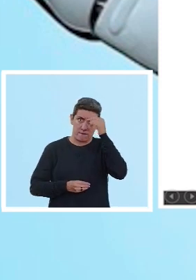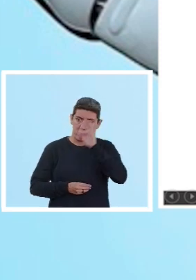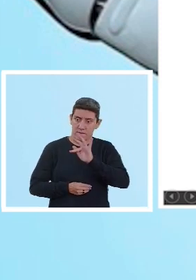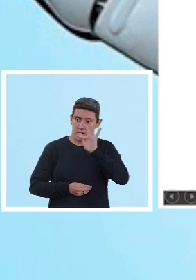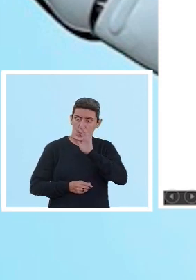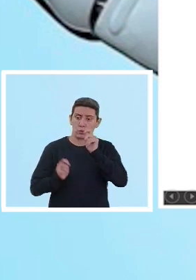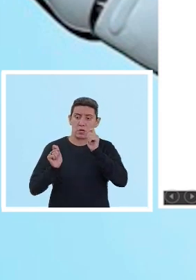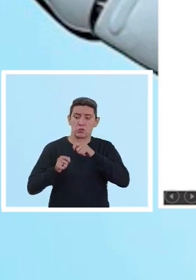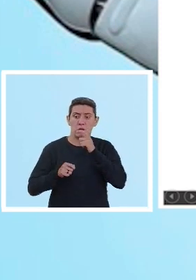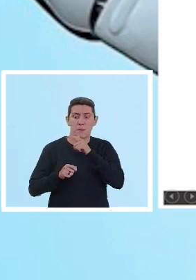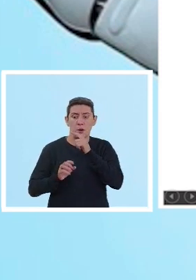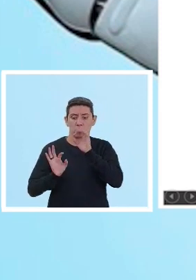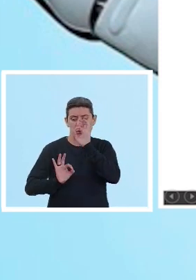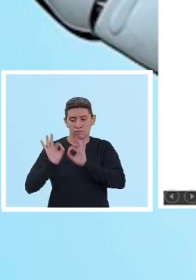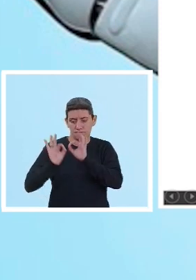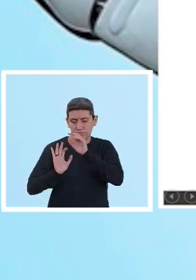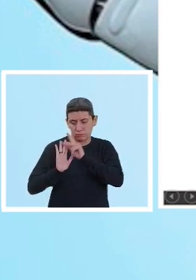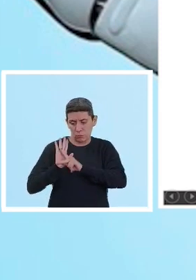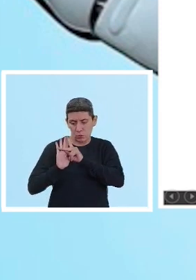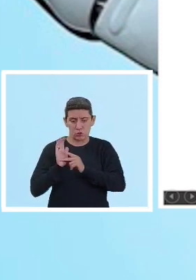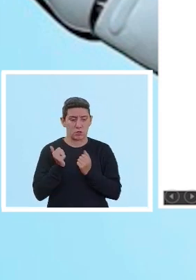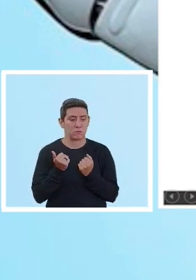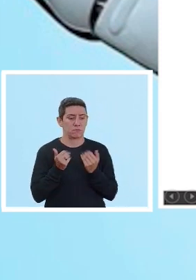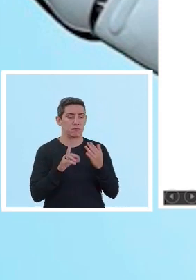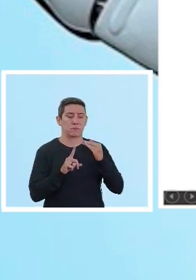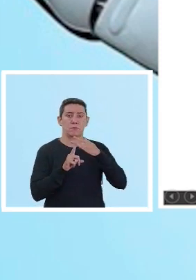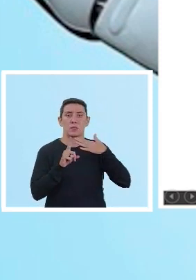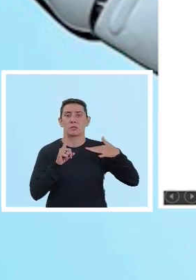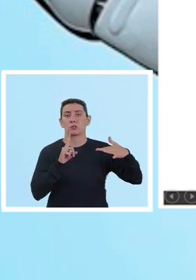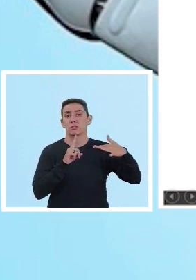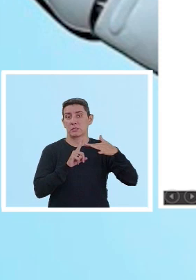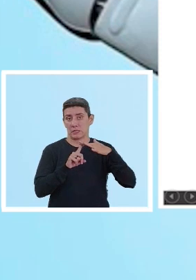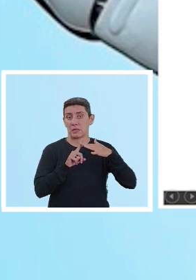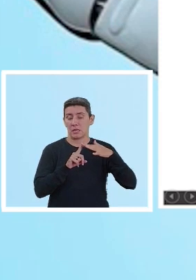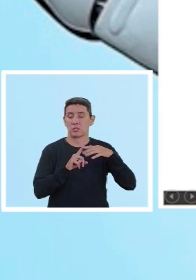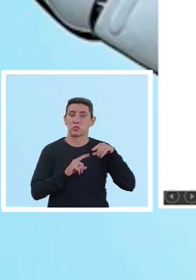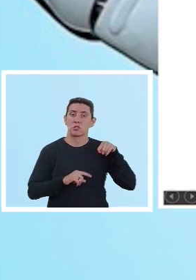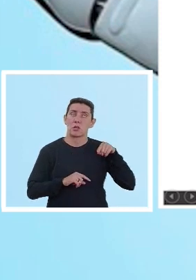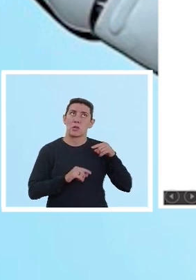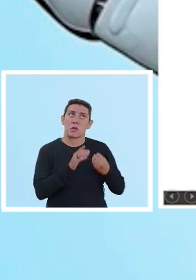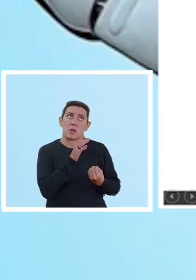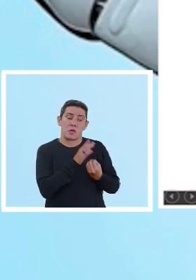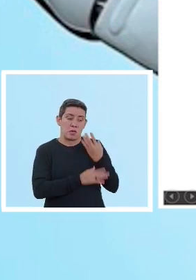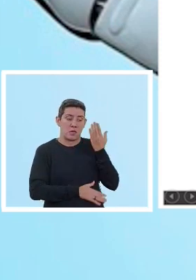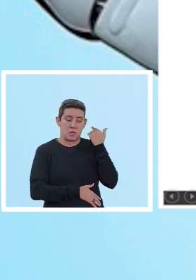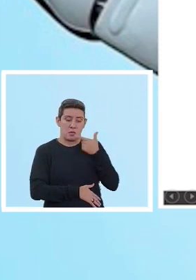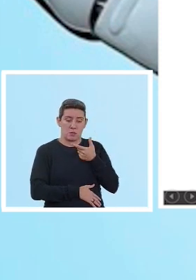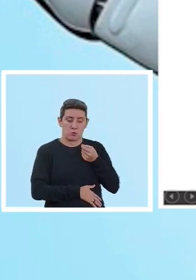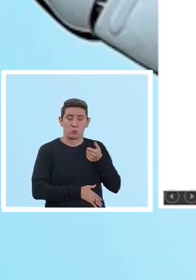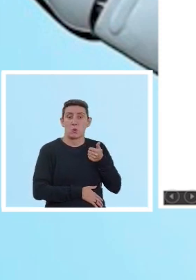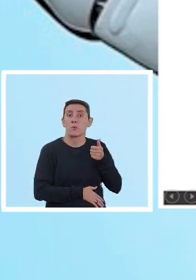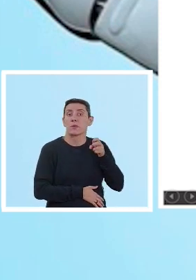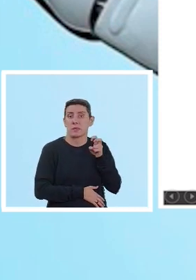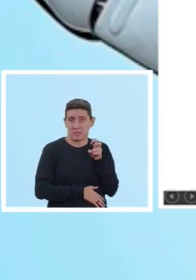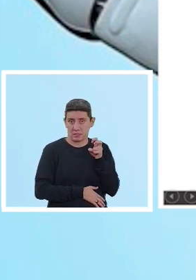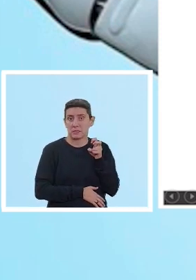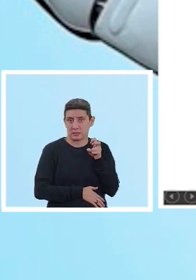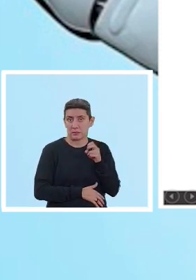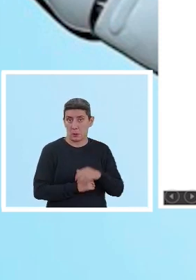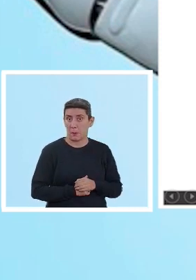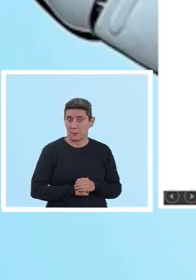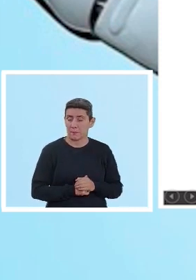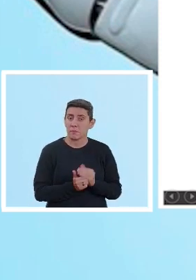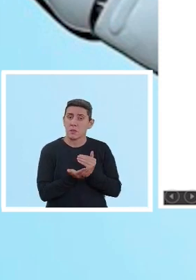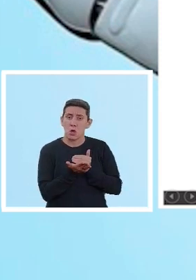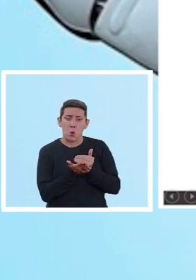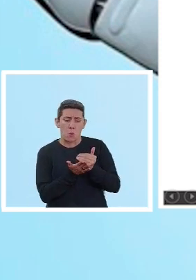e a gente já desenvolve projetos há algum tempo esse instituto foi criado em 2015 no ano passado aí falando de forma